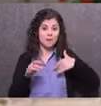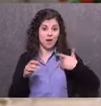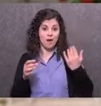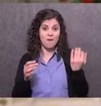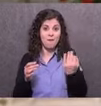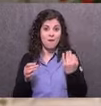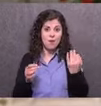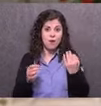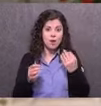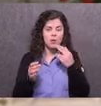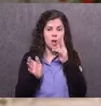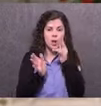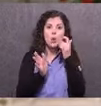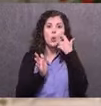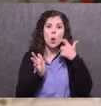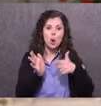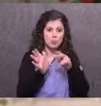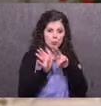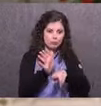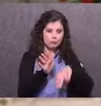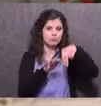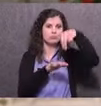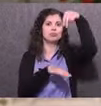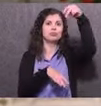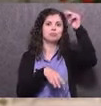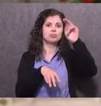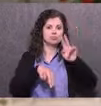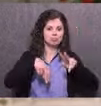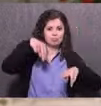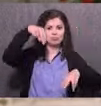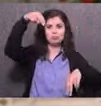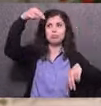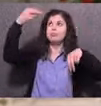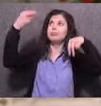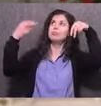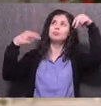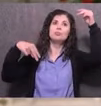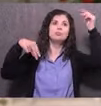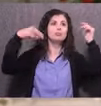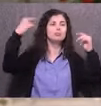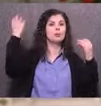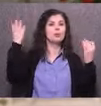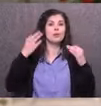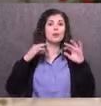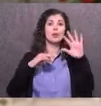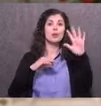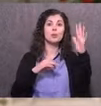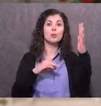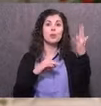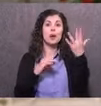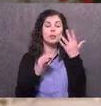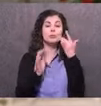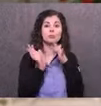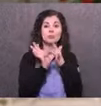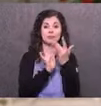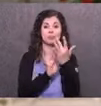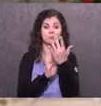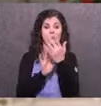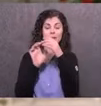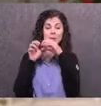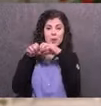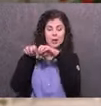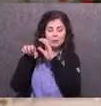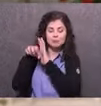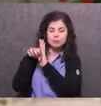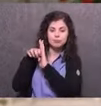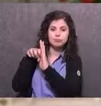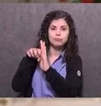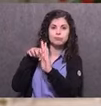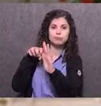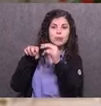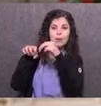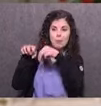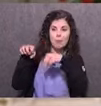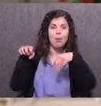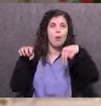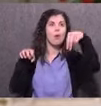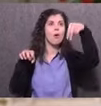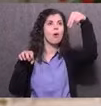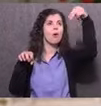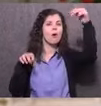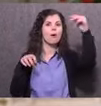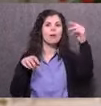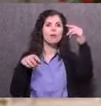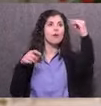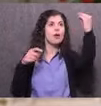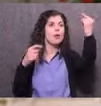E saindo do sepulcro, depois da ressurreição de Jesus, entraram na cidade santa e apareceram a muitos.